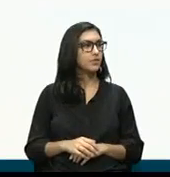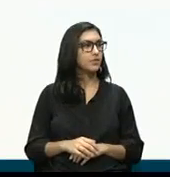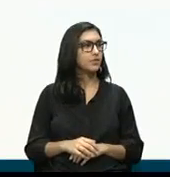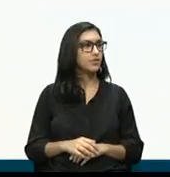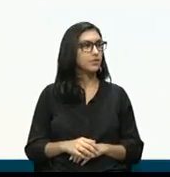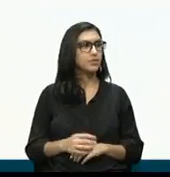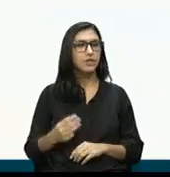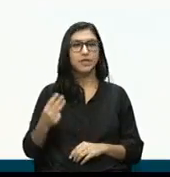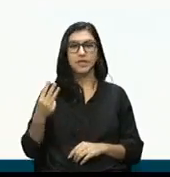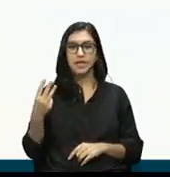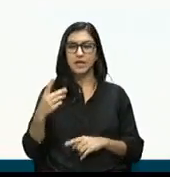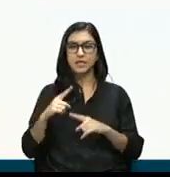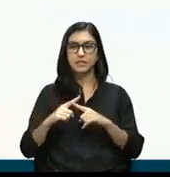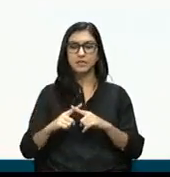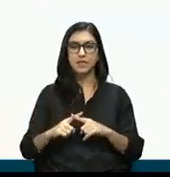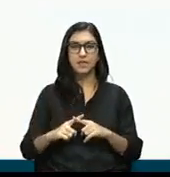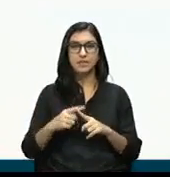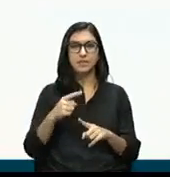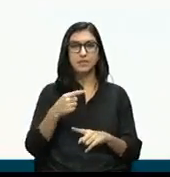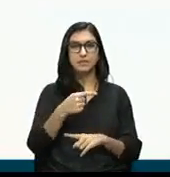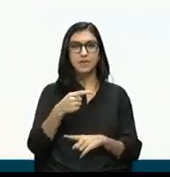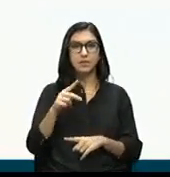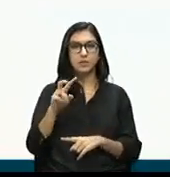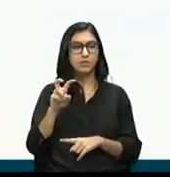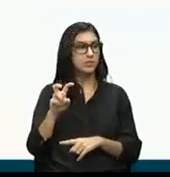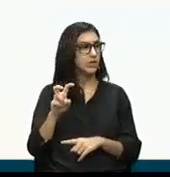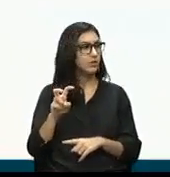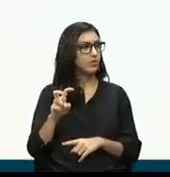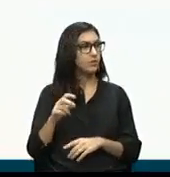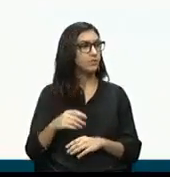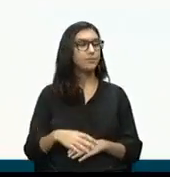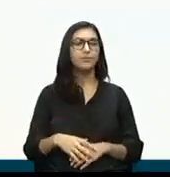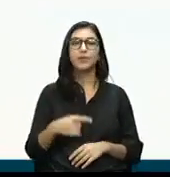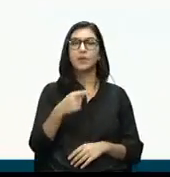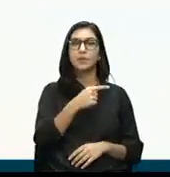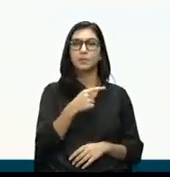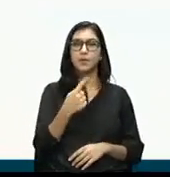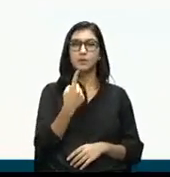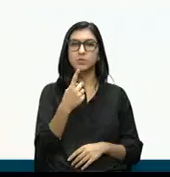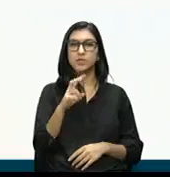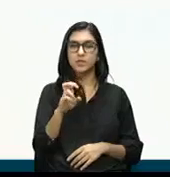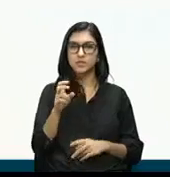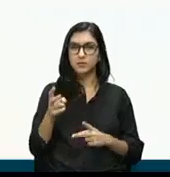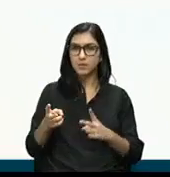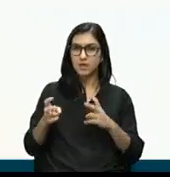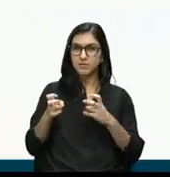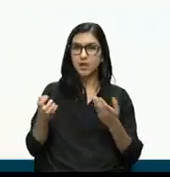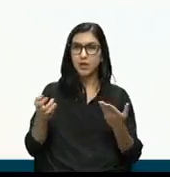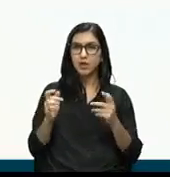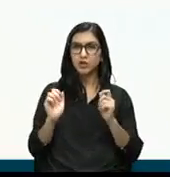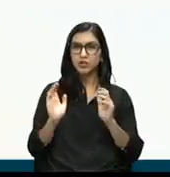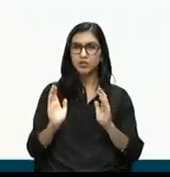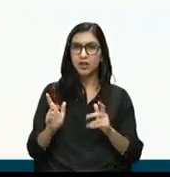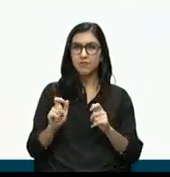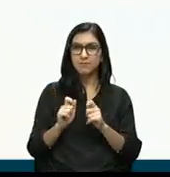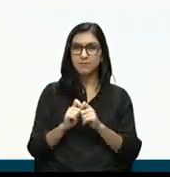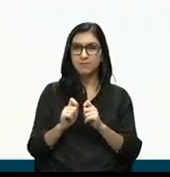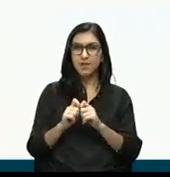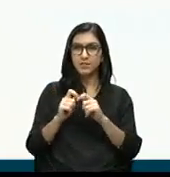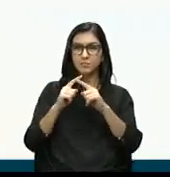3 vezes menos 5, menos 15. Observe que eu já estou fazendo a